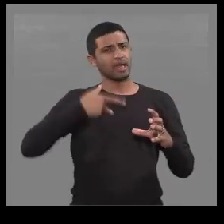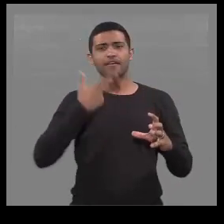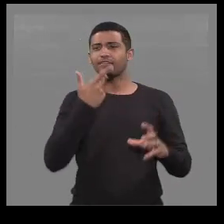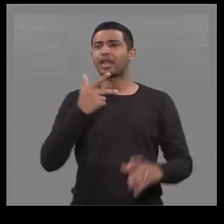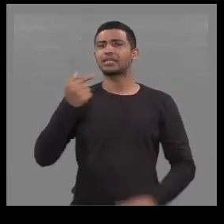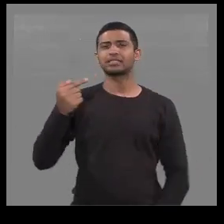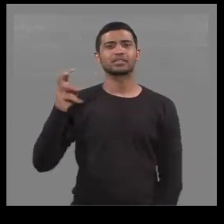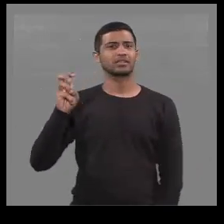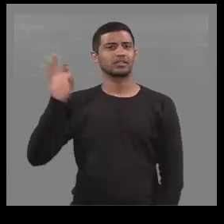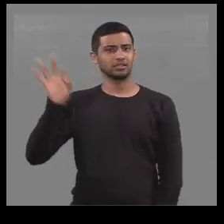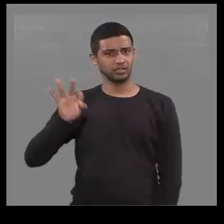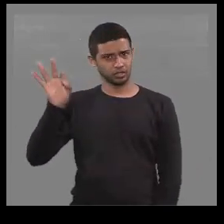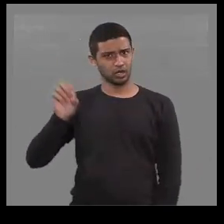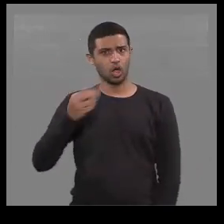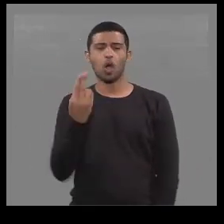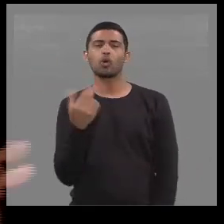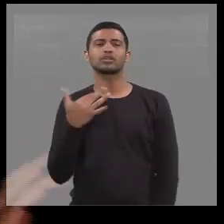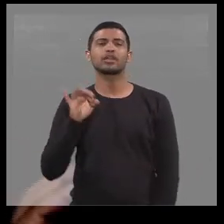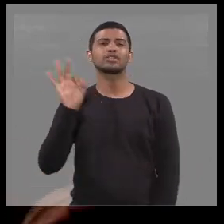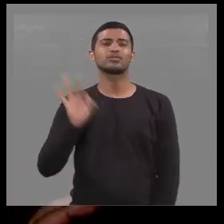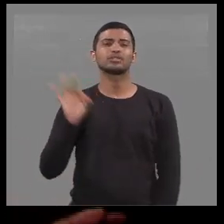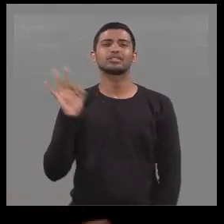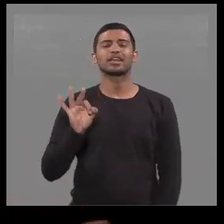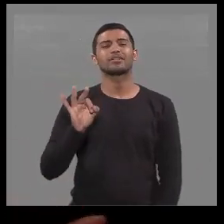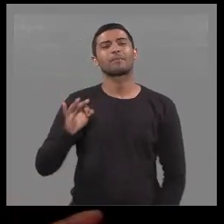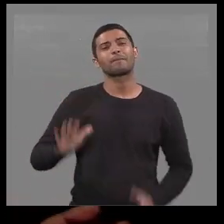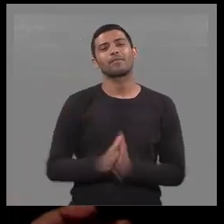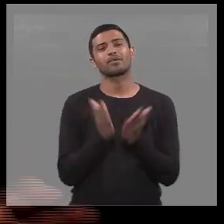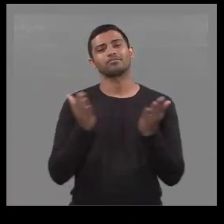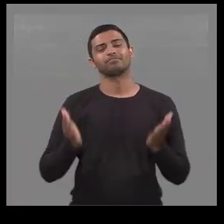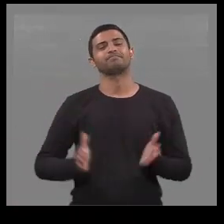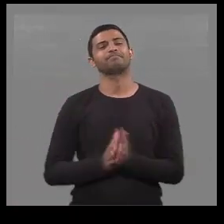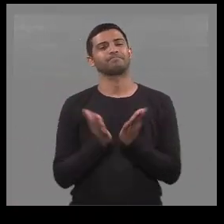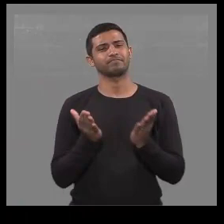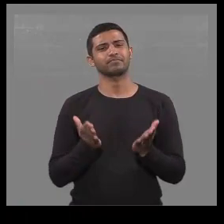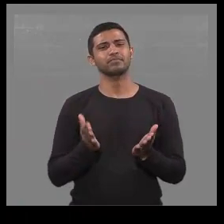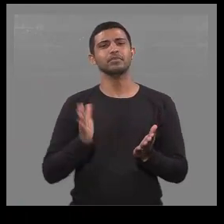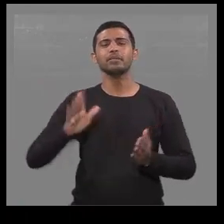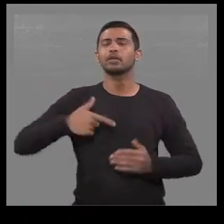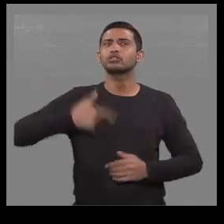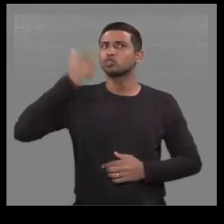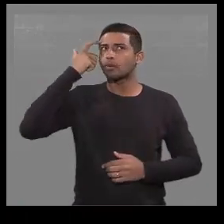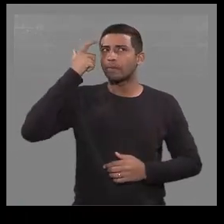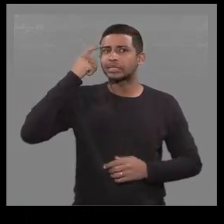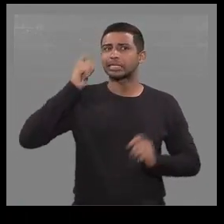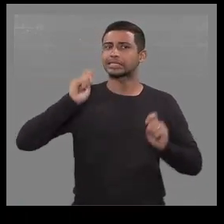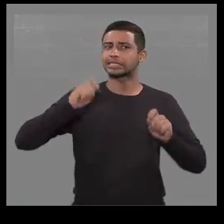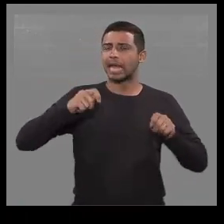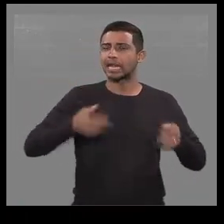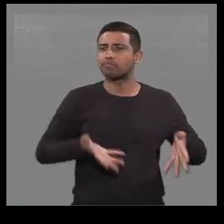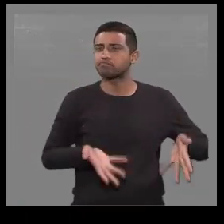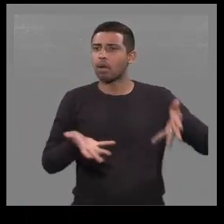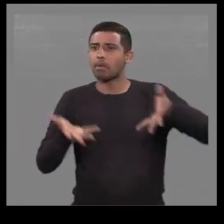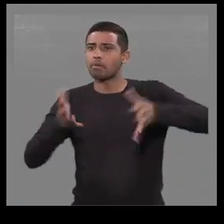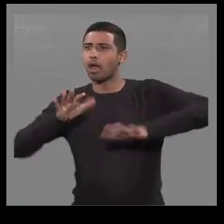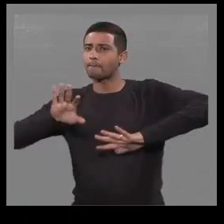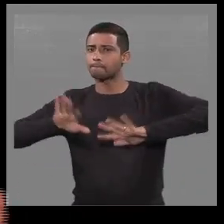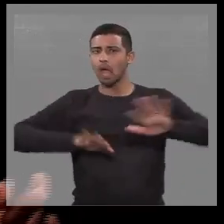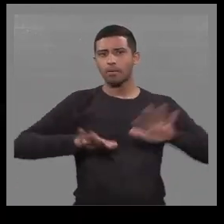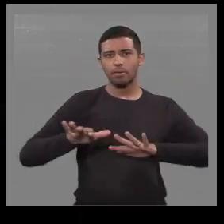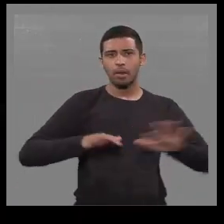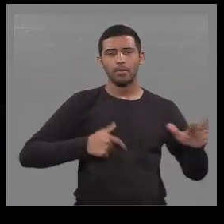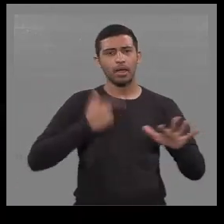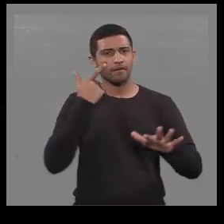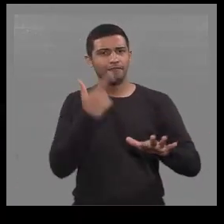dos 75% dos 10% mais pobres. E aí, se a gente movimenta, né,